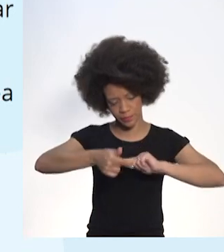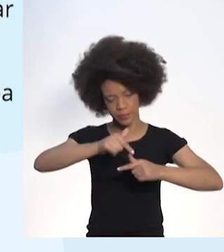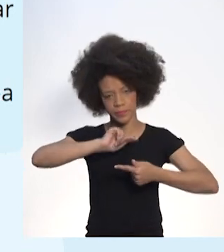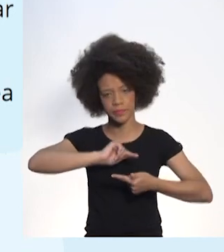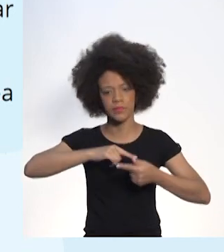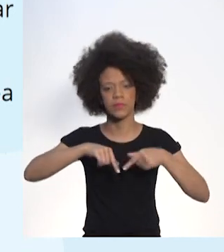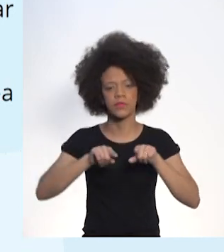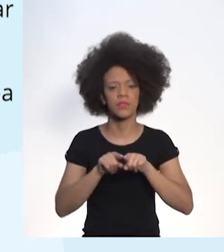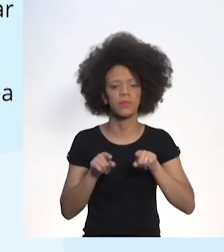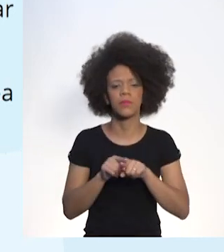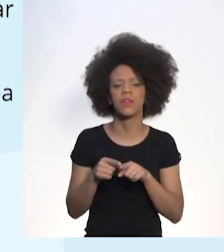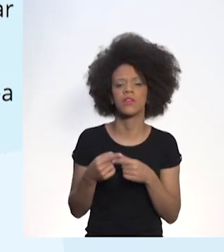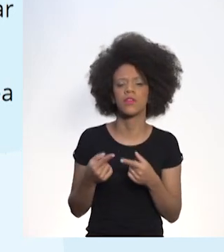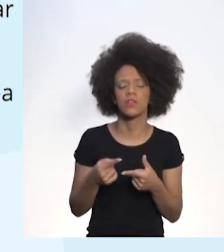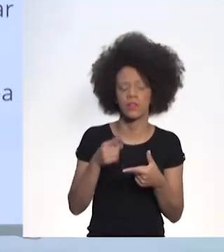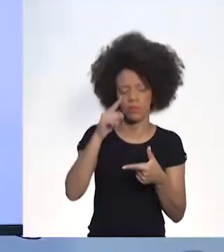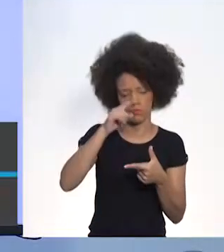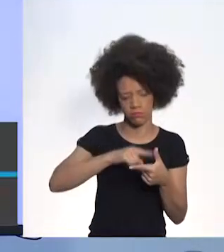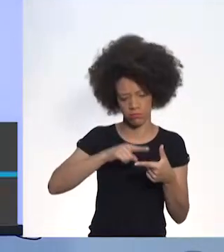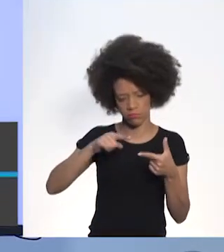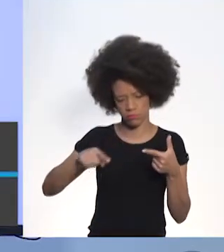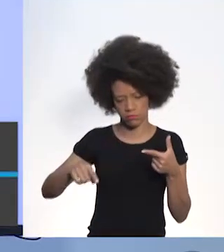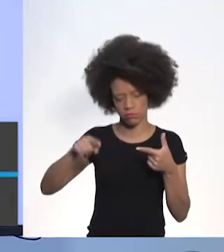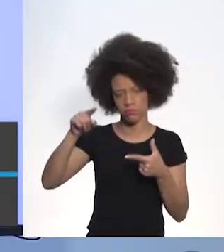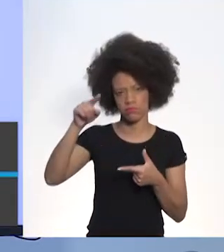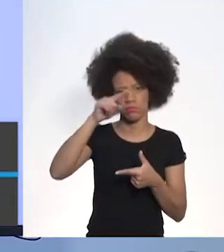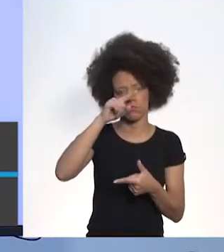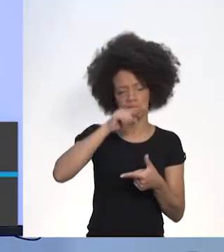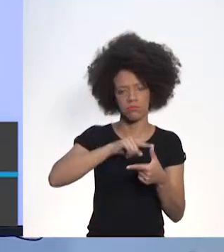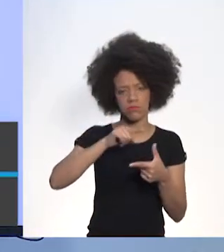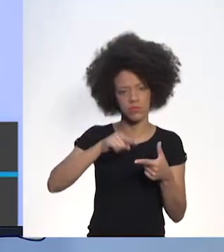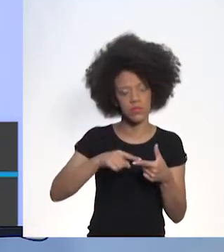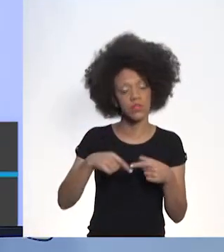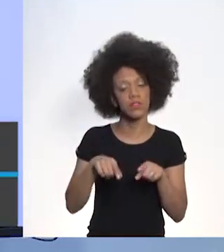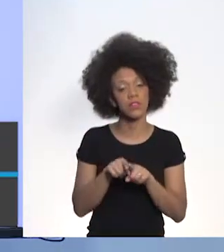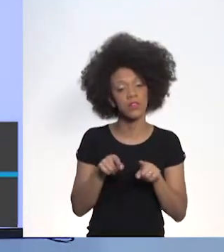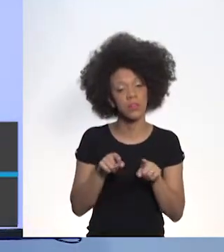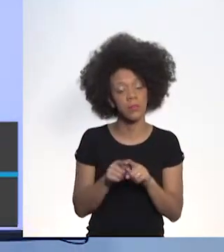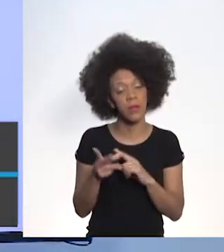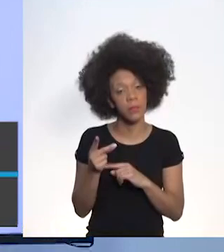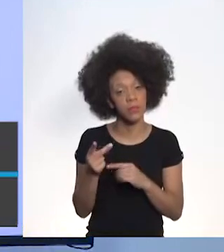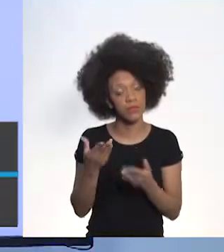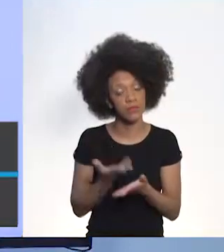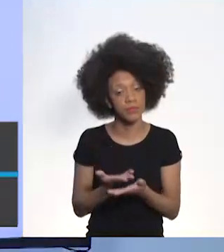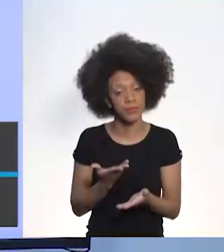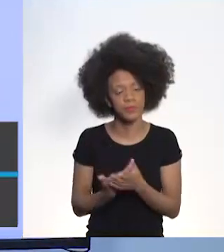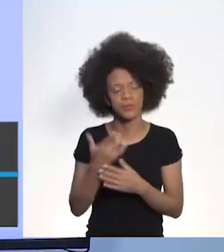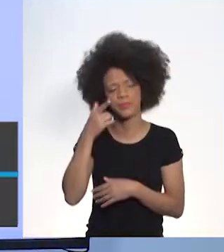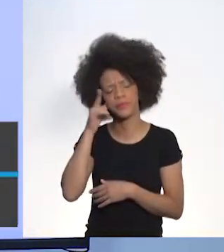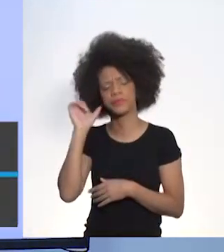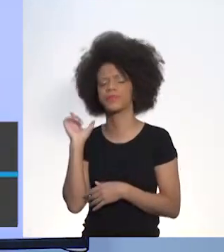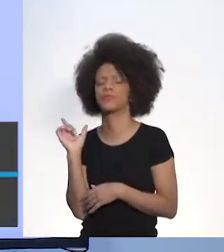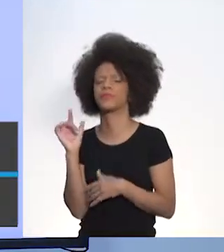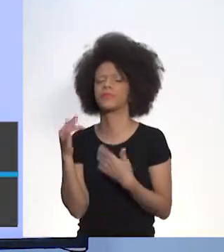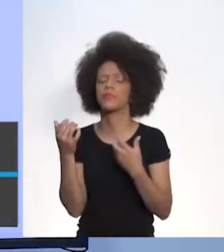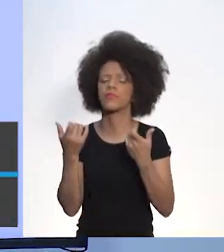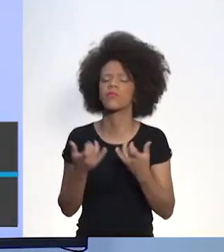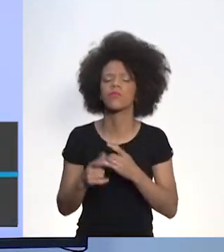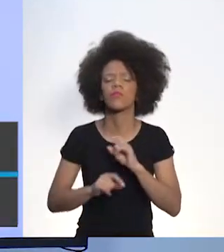círculo e comprimento de sua circunferência. E a parte 2 da nossa aula de hoje, né? Ontem, nós falamos